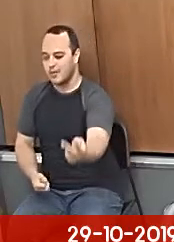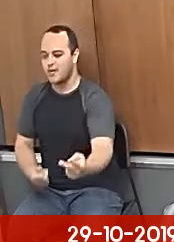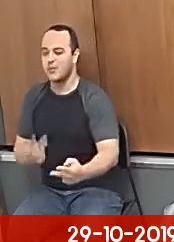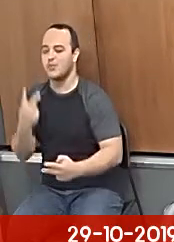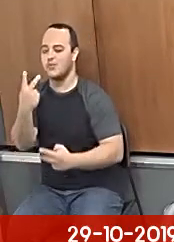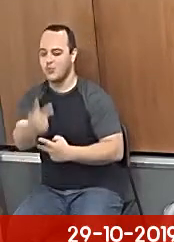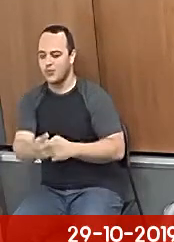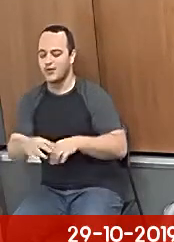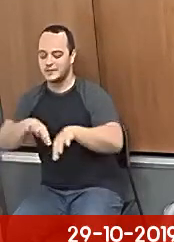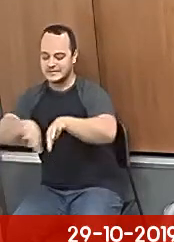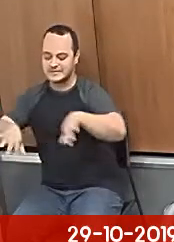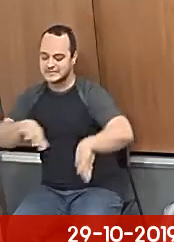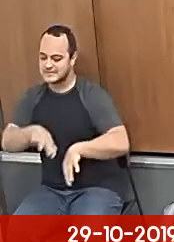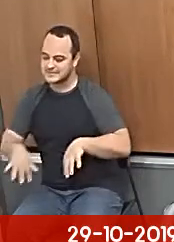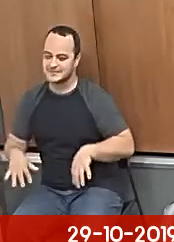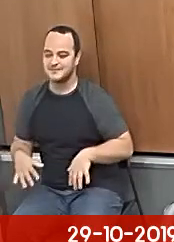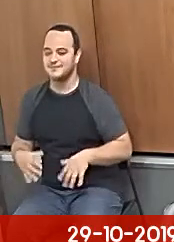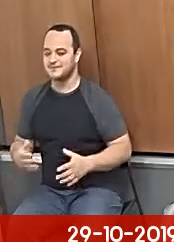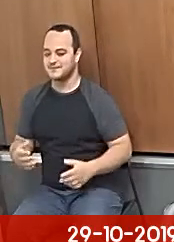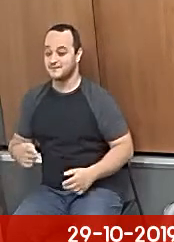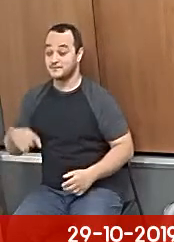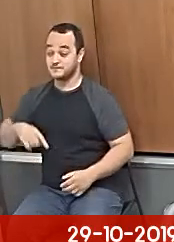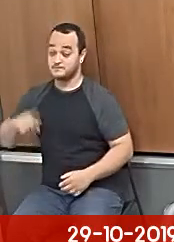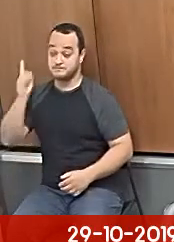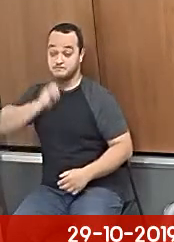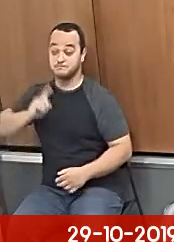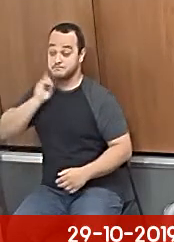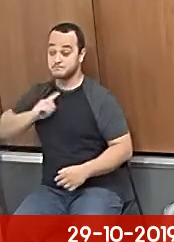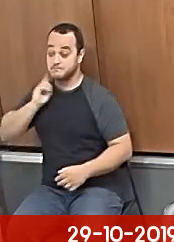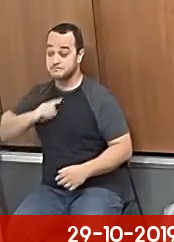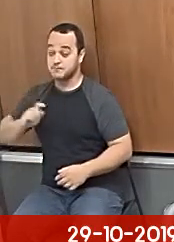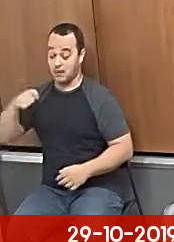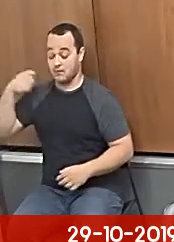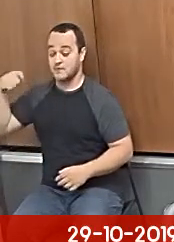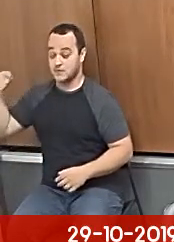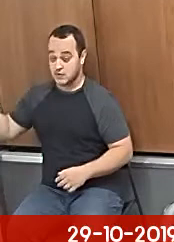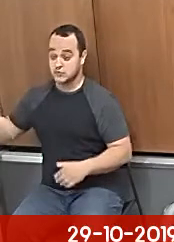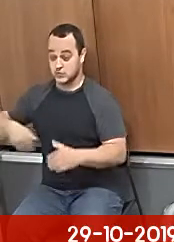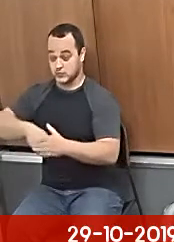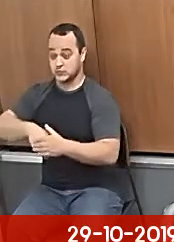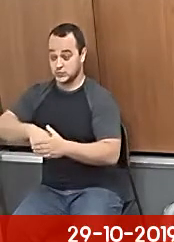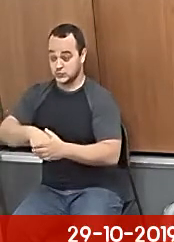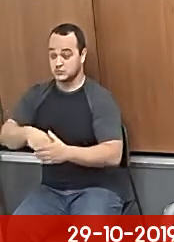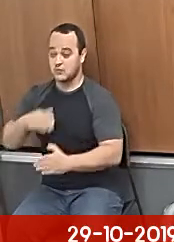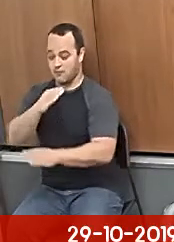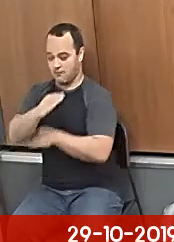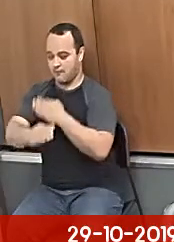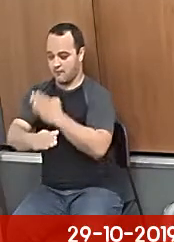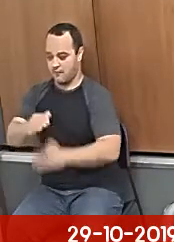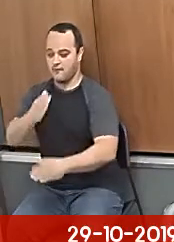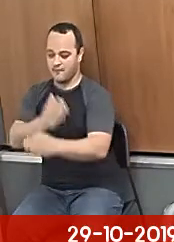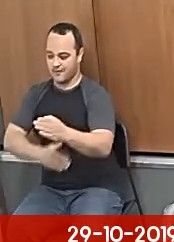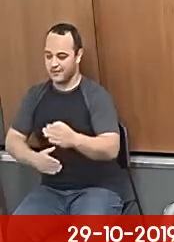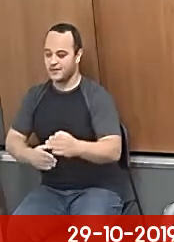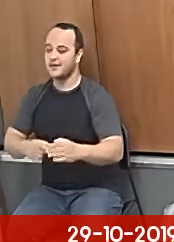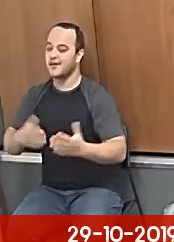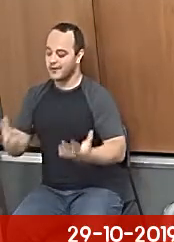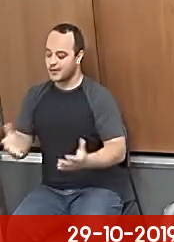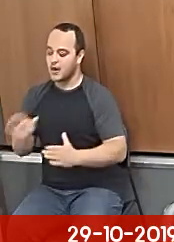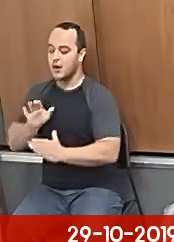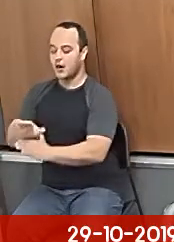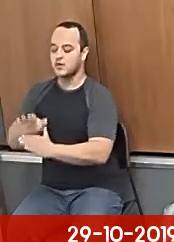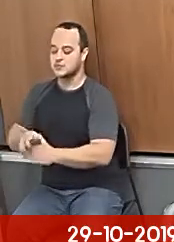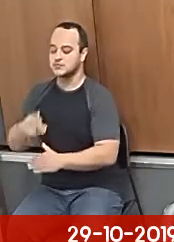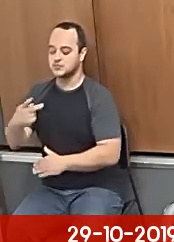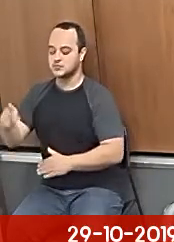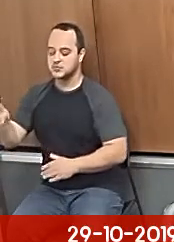Associação Mineira tenta ser esse apoio para essas pessoas, para que elas tenham essa cidadania plena.